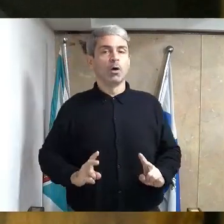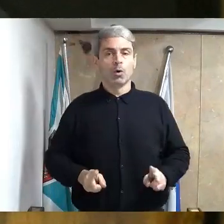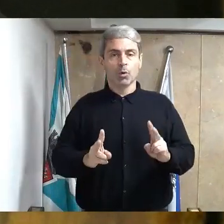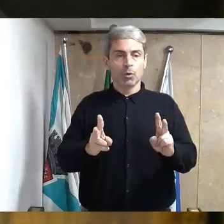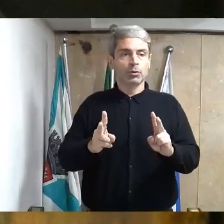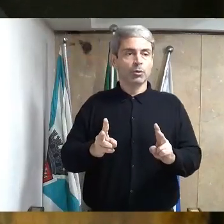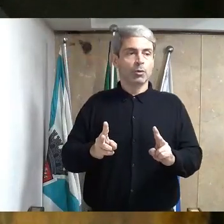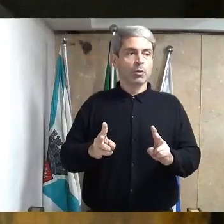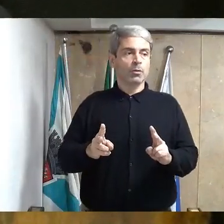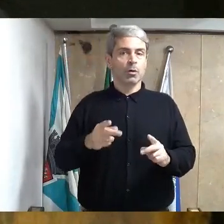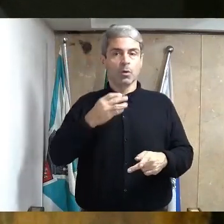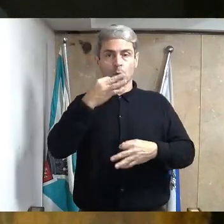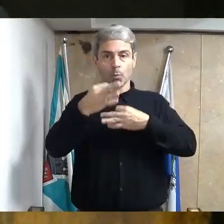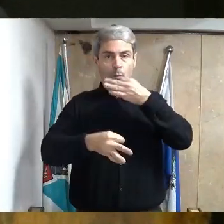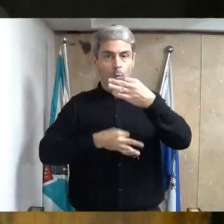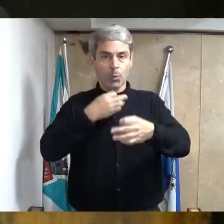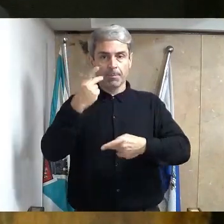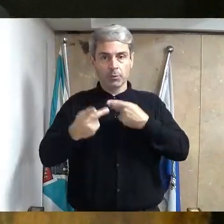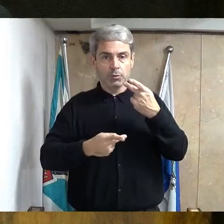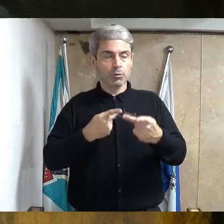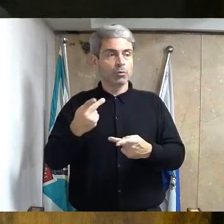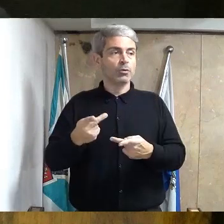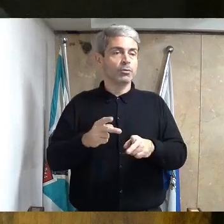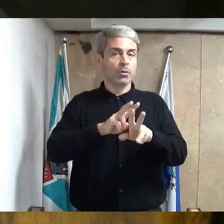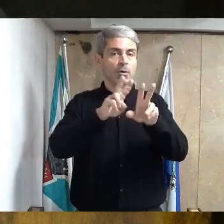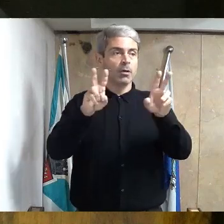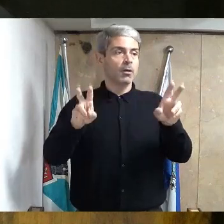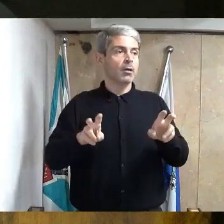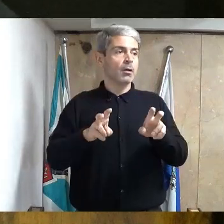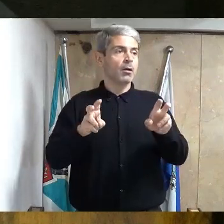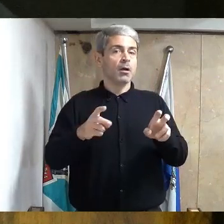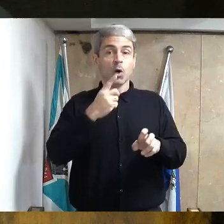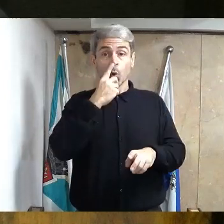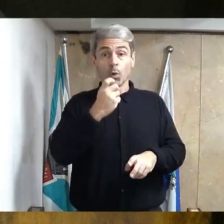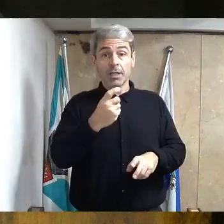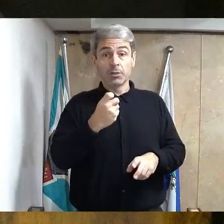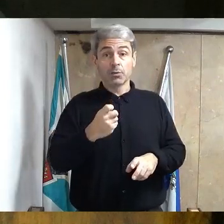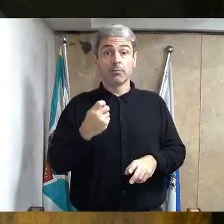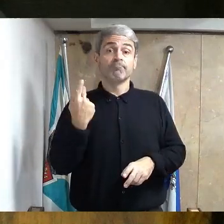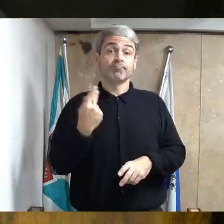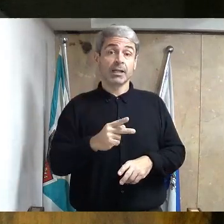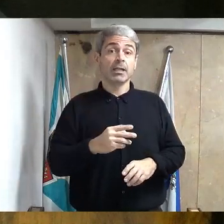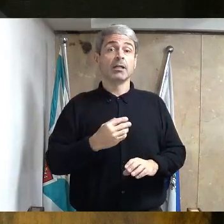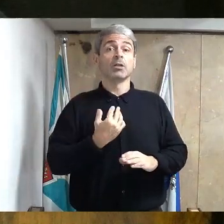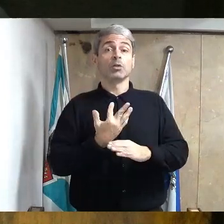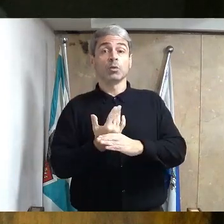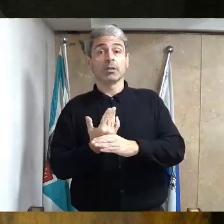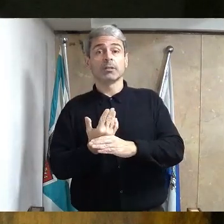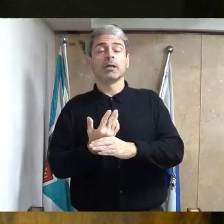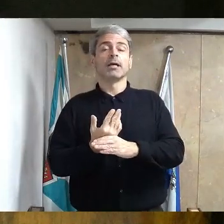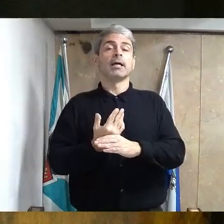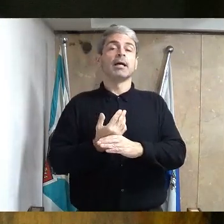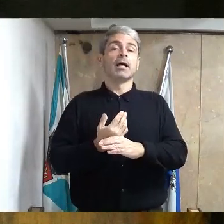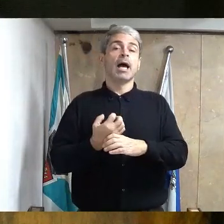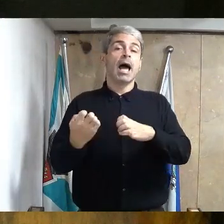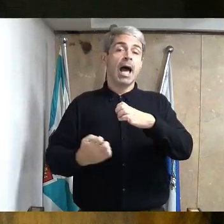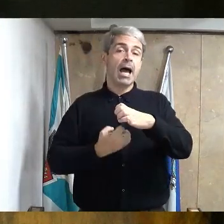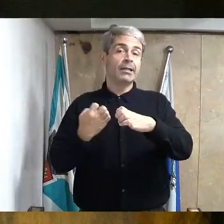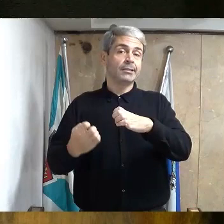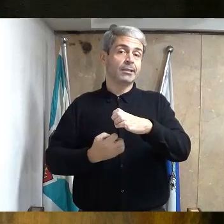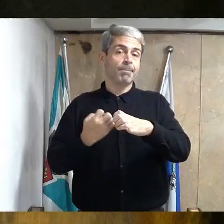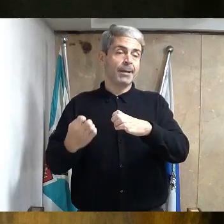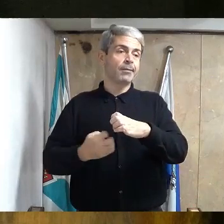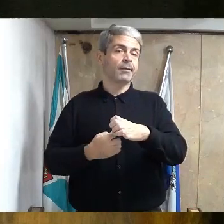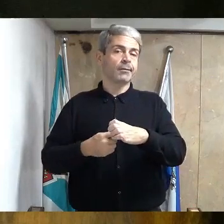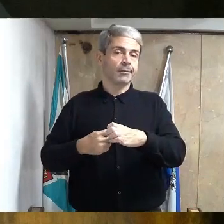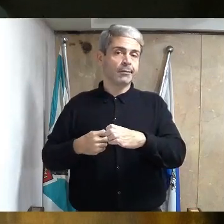meu discurso em relação ao lixo na nossa cidade. As empresas estão atuando de forma